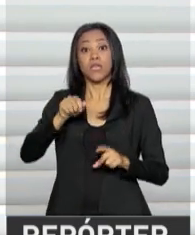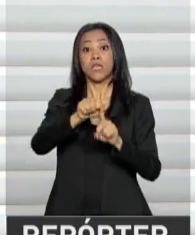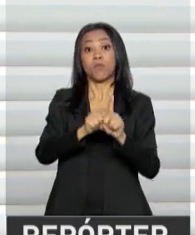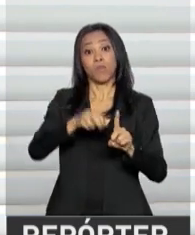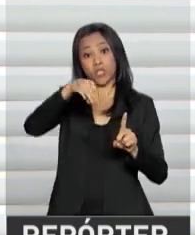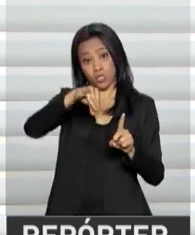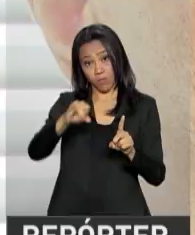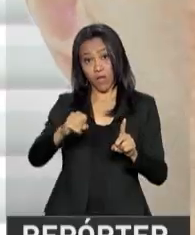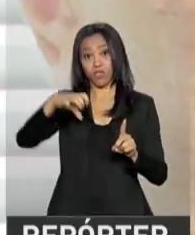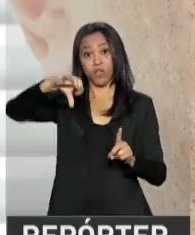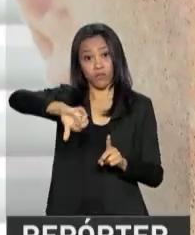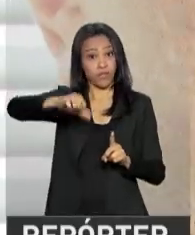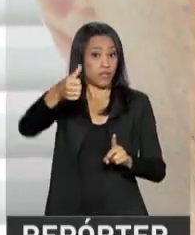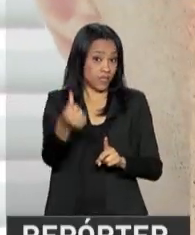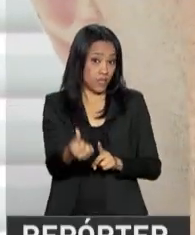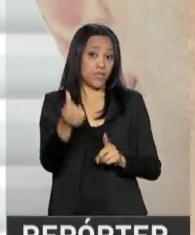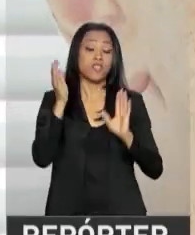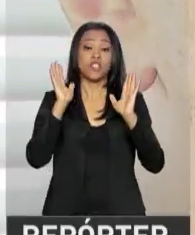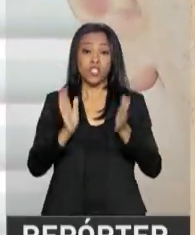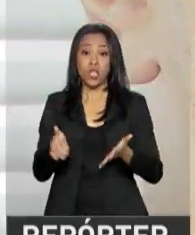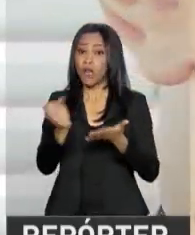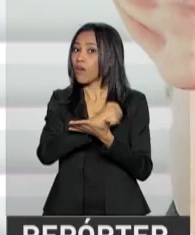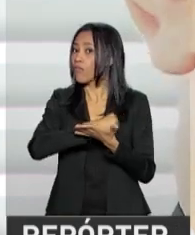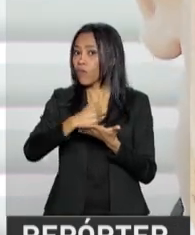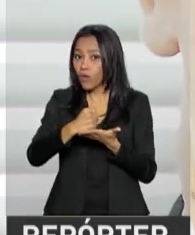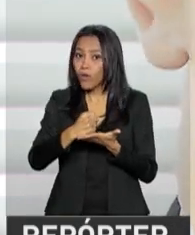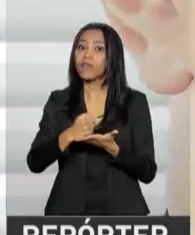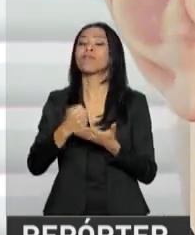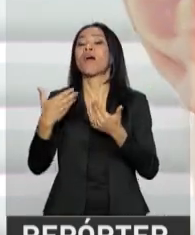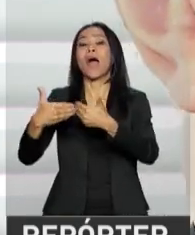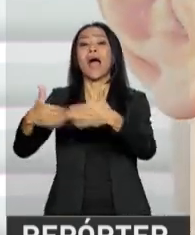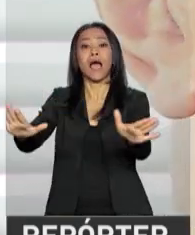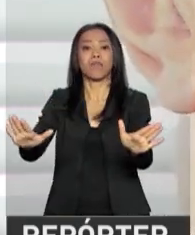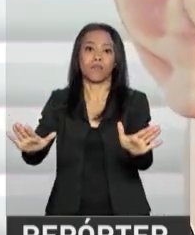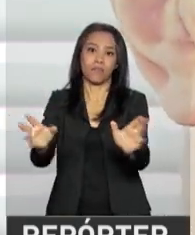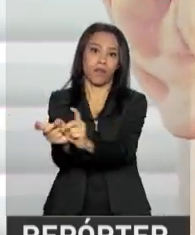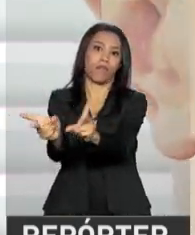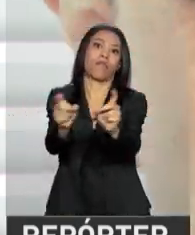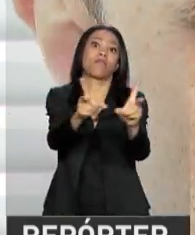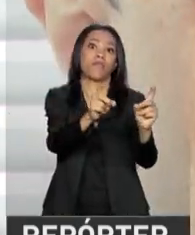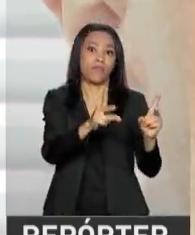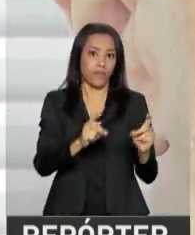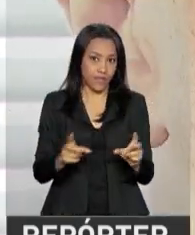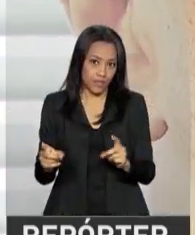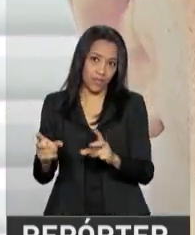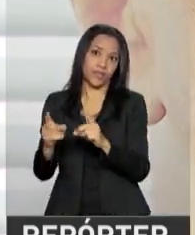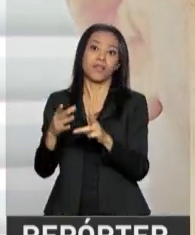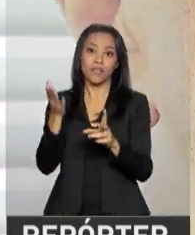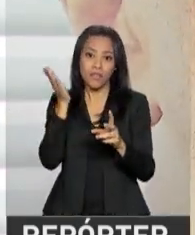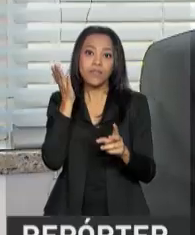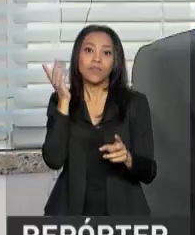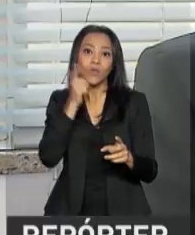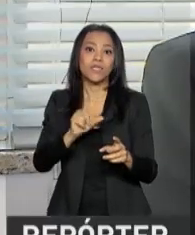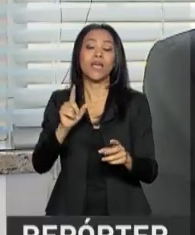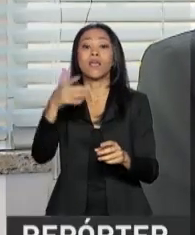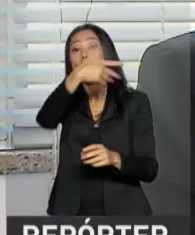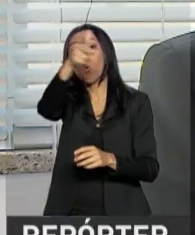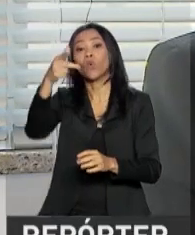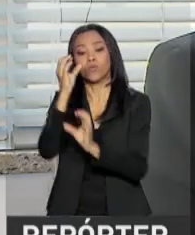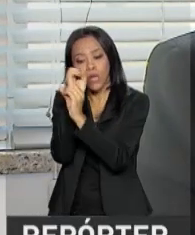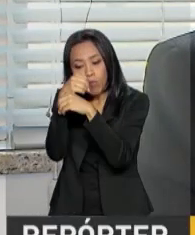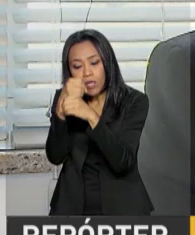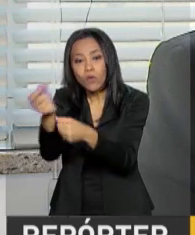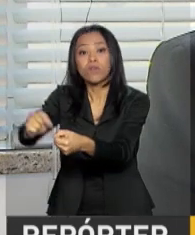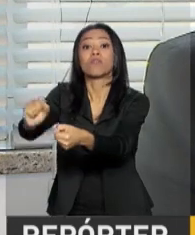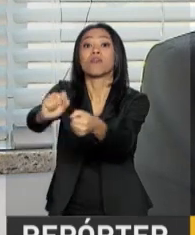1996 e já expiraram sejam desfeitas o que possibilita a concorrência de genéricos se trata de uma questão